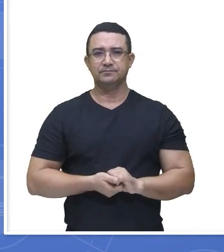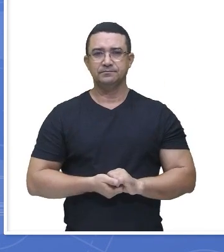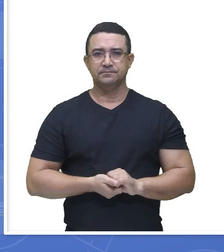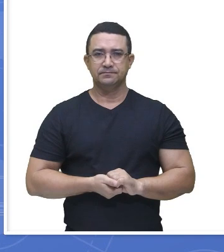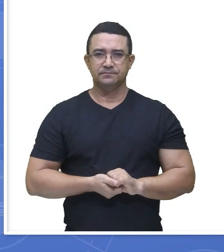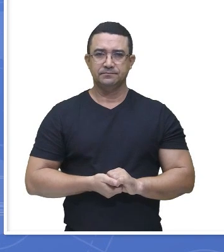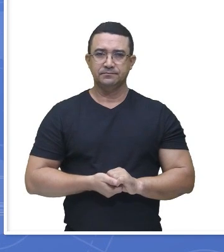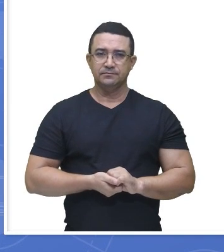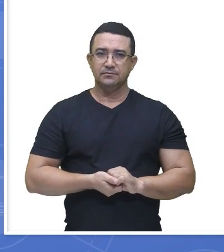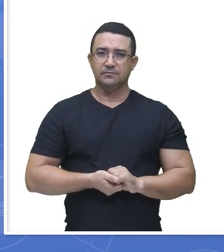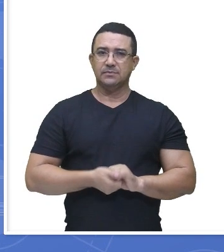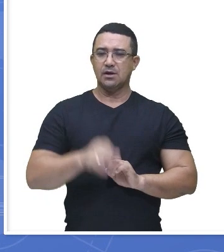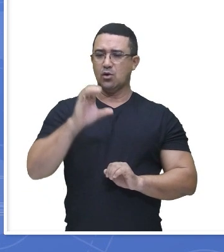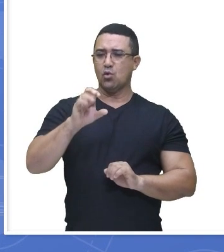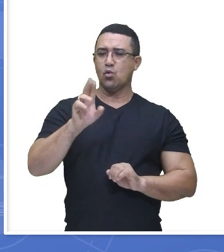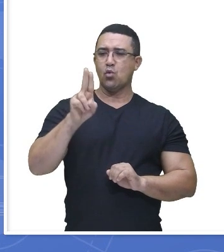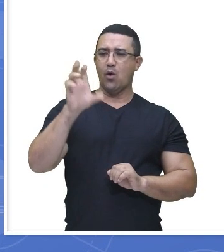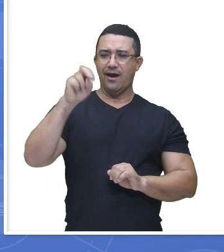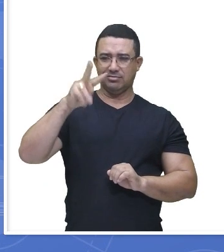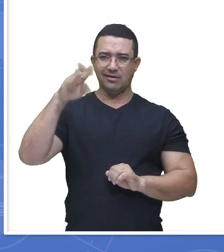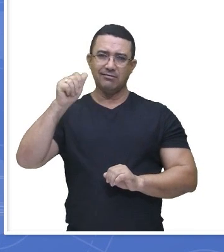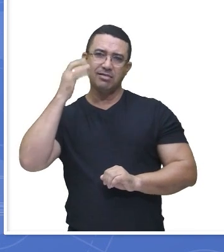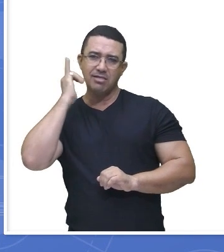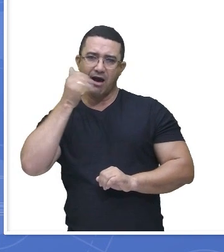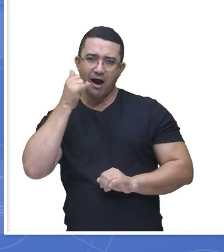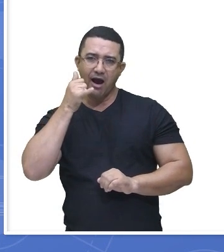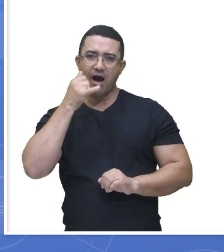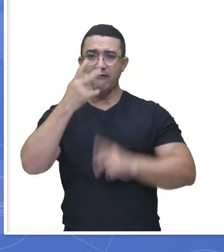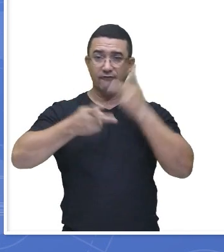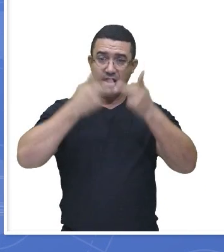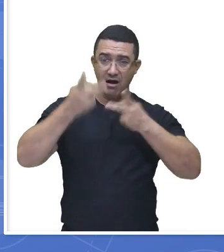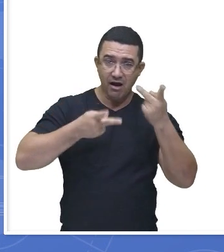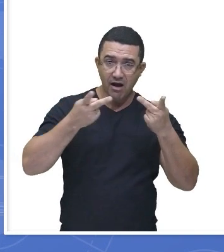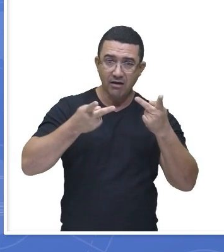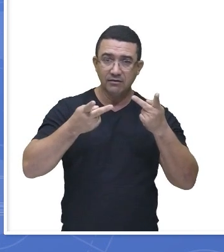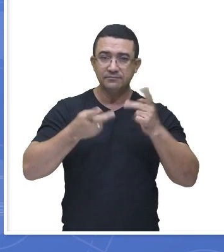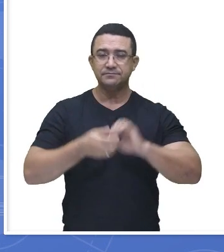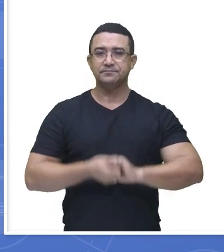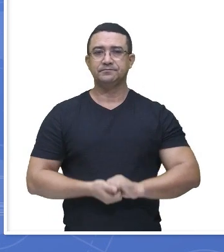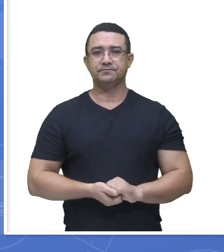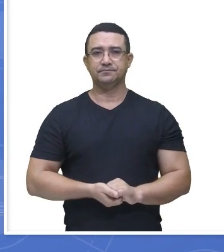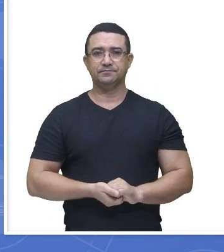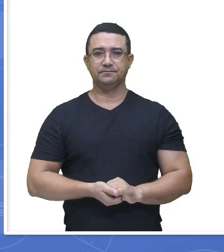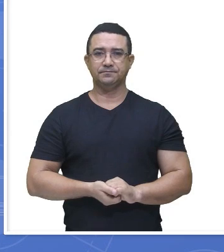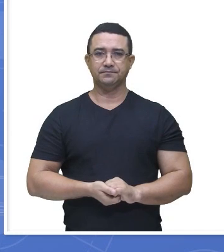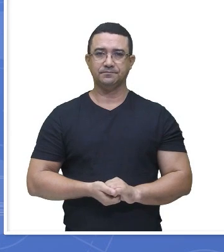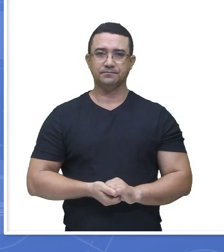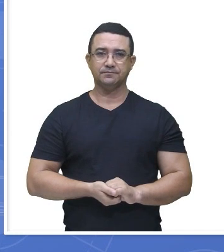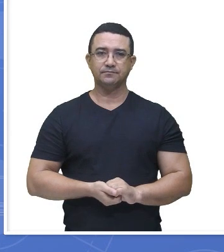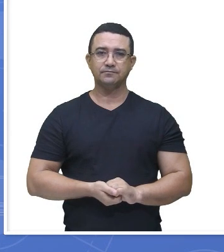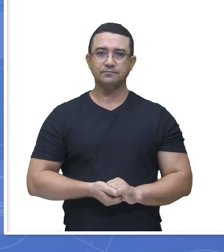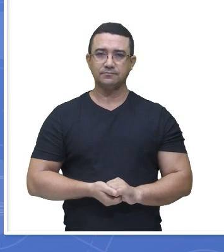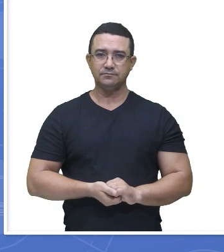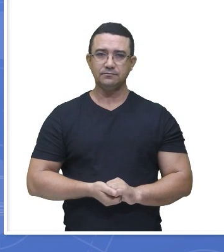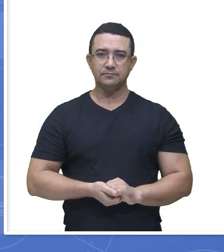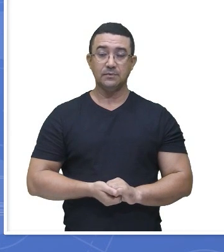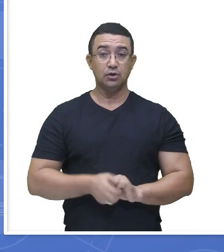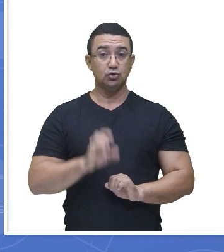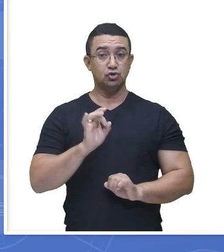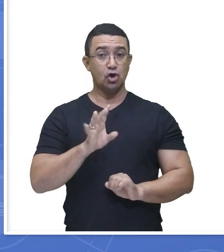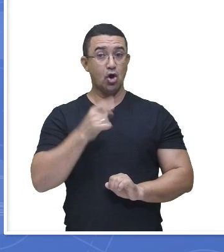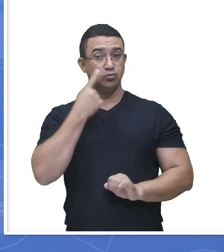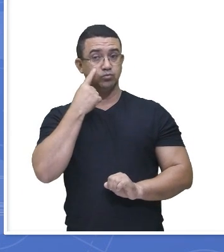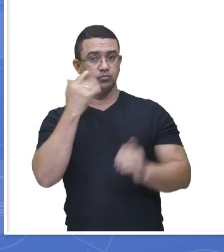Contar, narrar, relatar. Dá a ideia que a 1 é falsa e a 2 é verdadeira, né? Só estou aqui